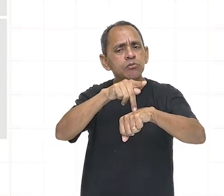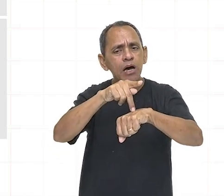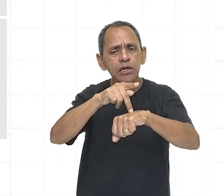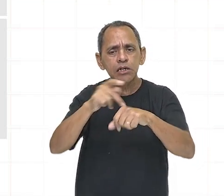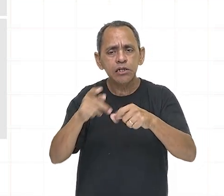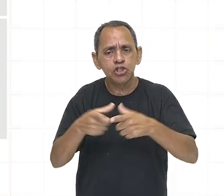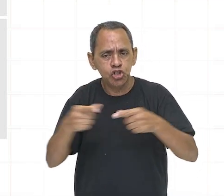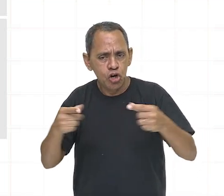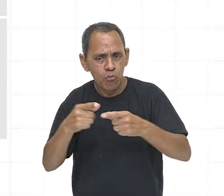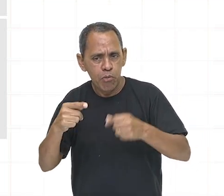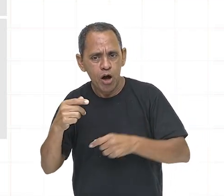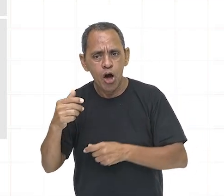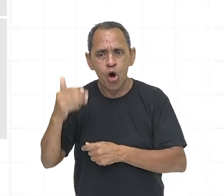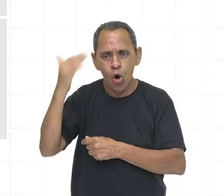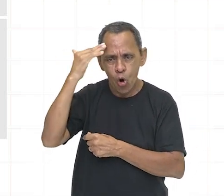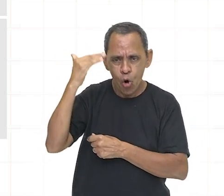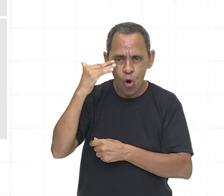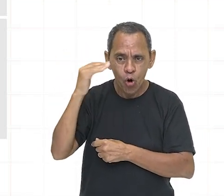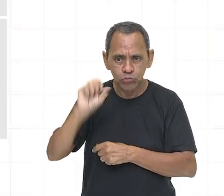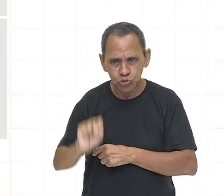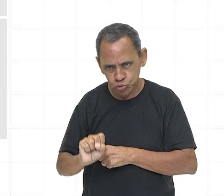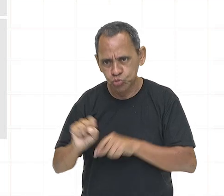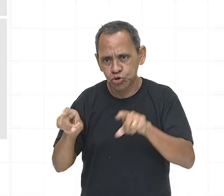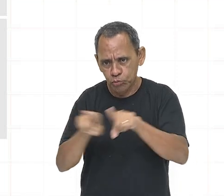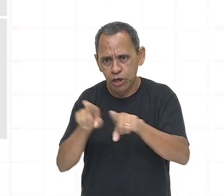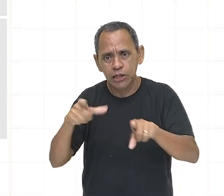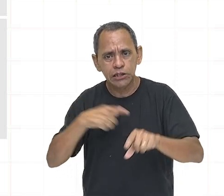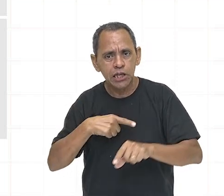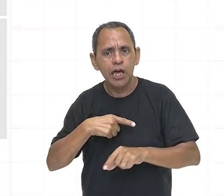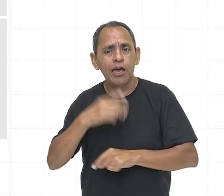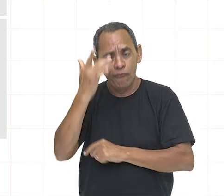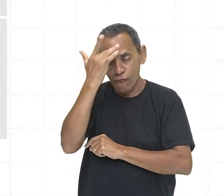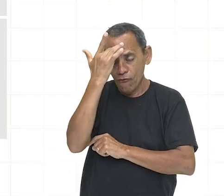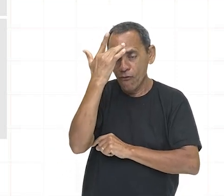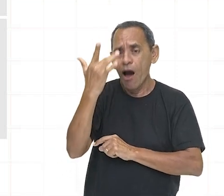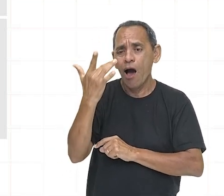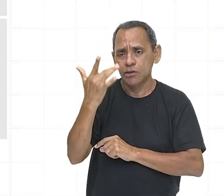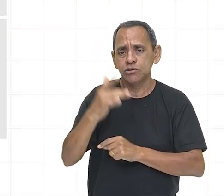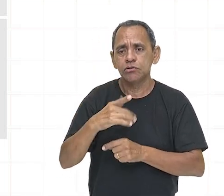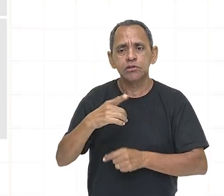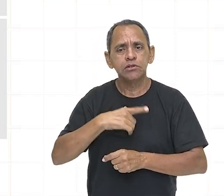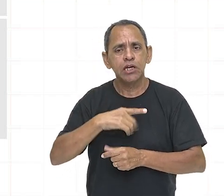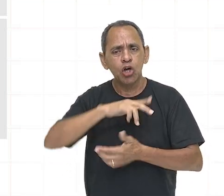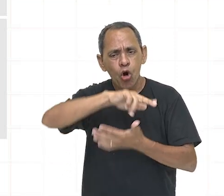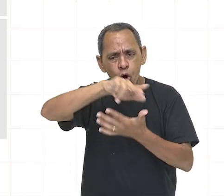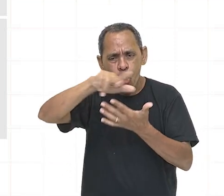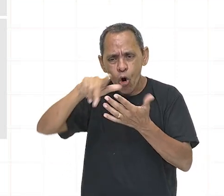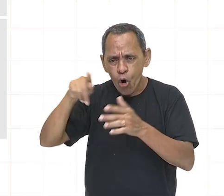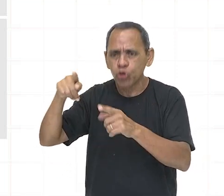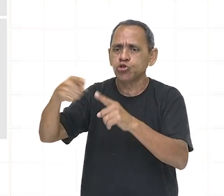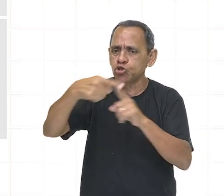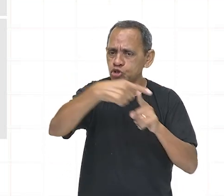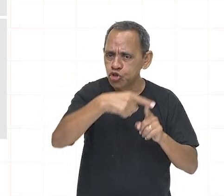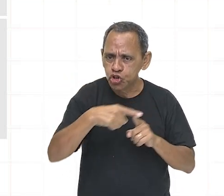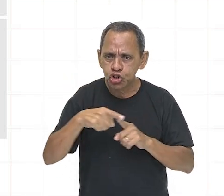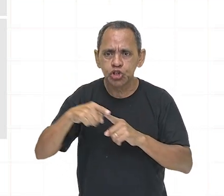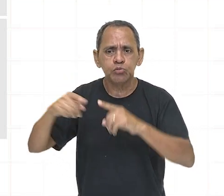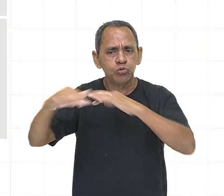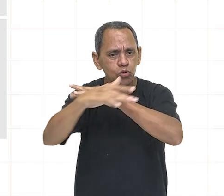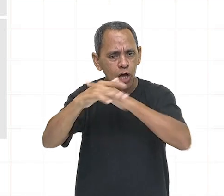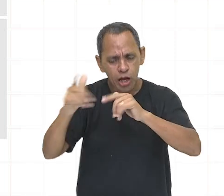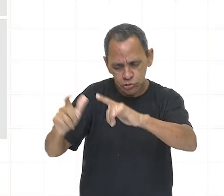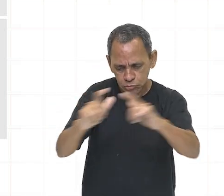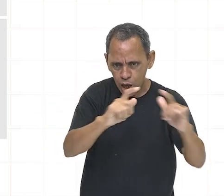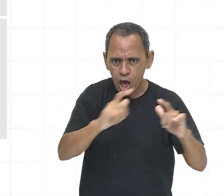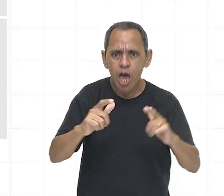Japão, Coreia do Sul, né, eles acabam tendo essa facilidade. Porém, vão existir outros que têm uma certa restrição, tá? Por quê?